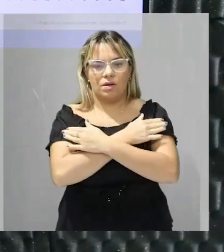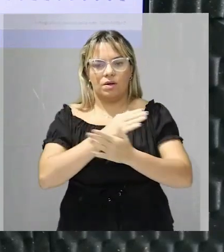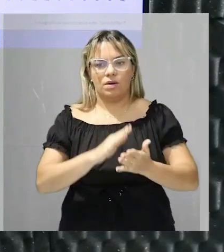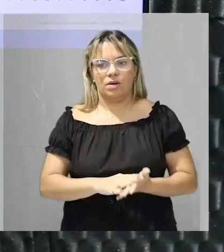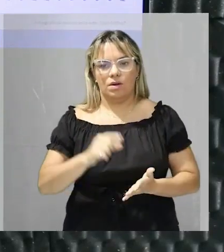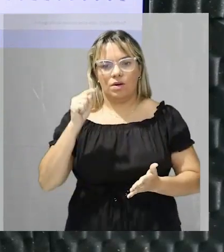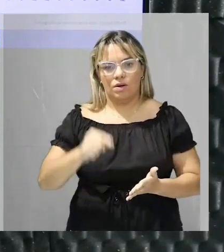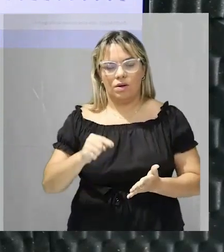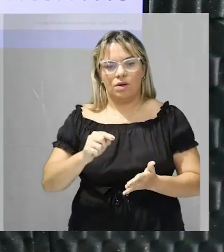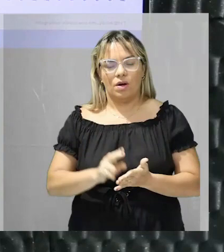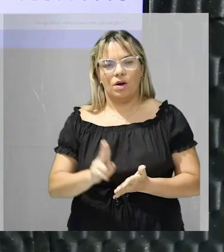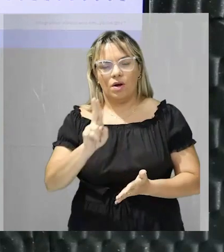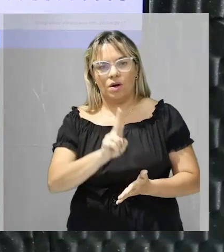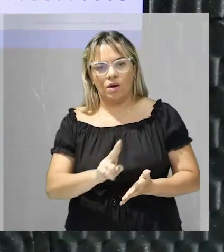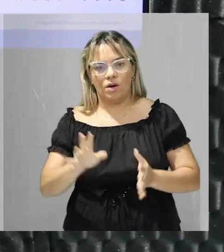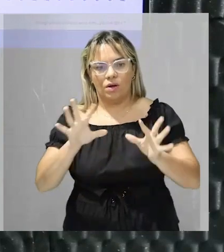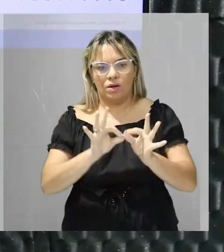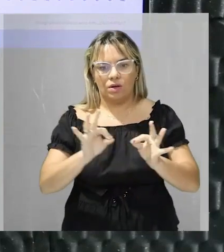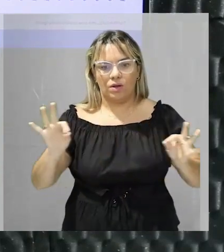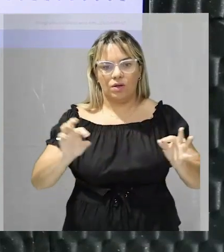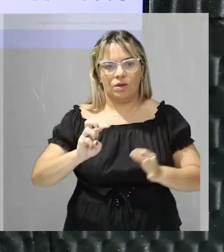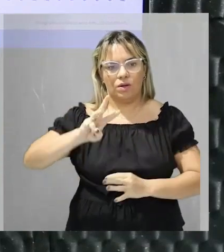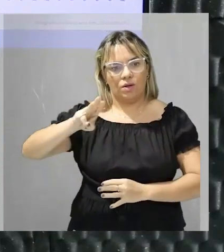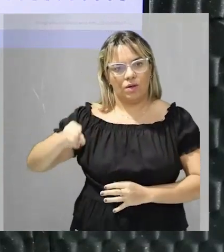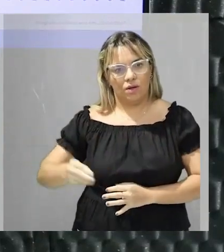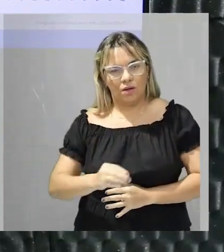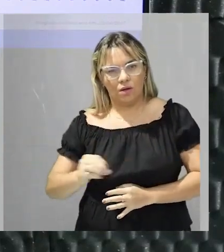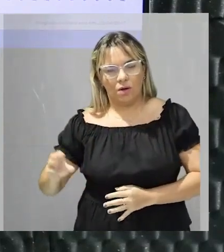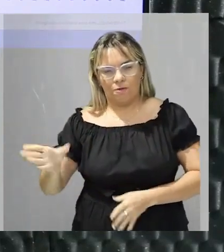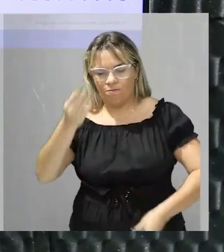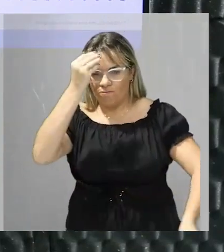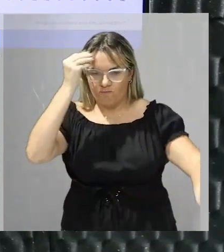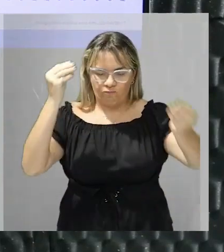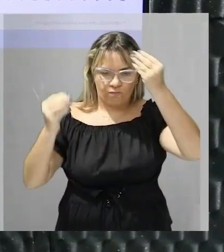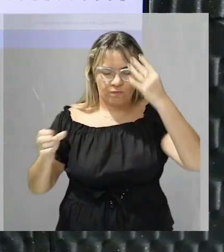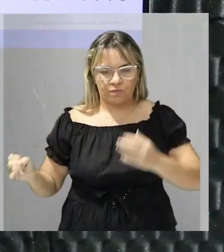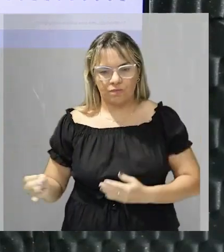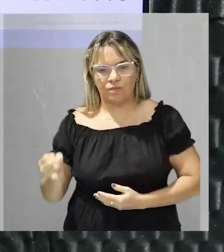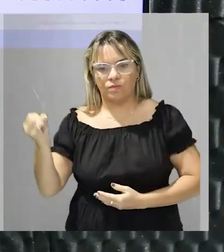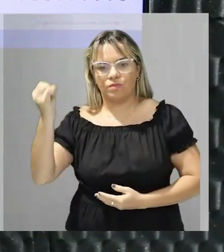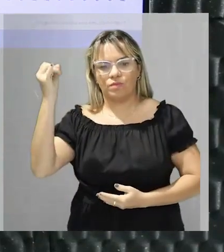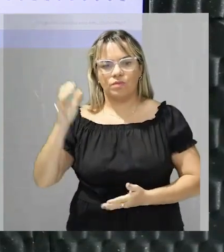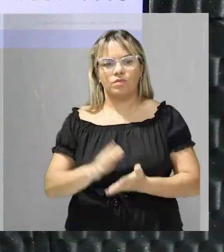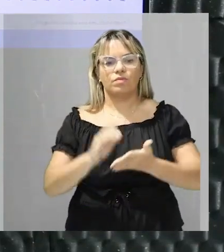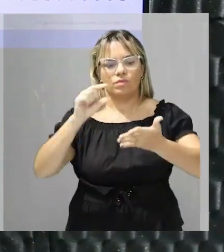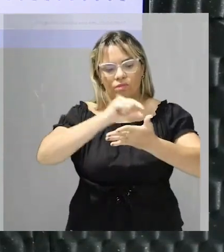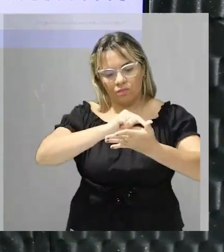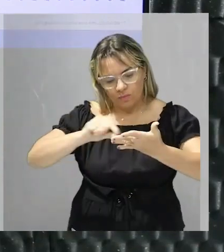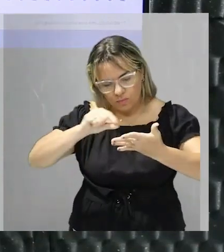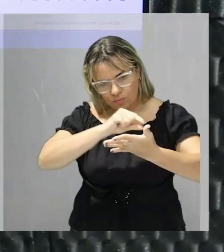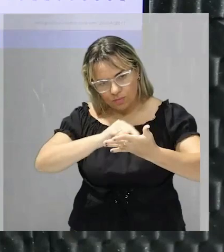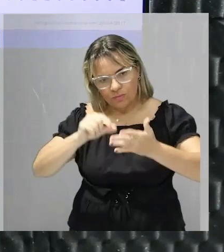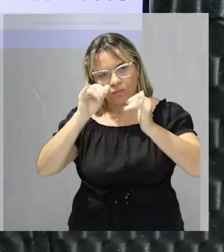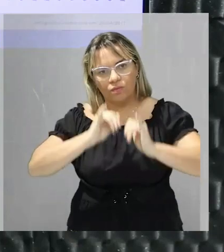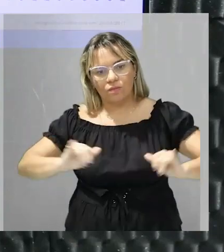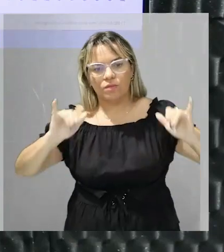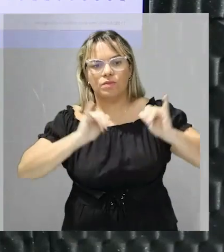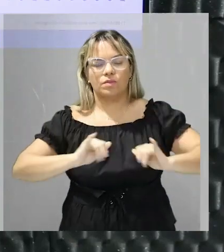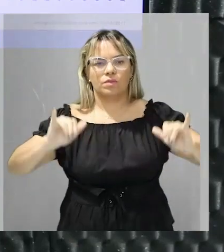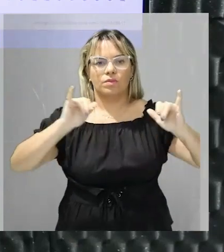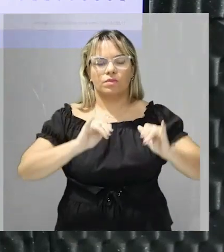em Milhões é importante você gravar essa informação Então já dá um destaquezinho aí no teu material tá